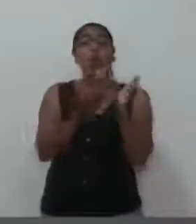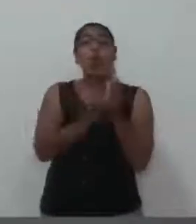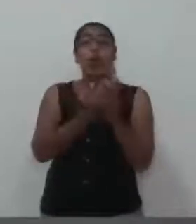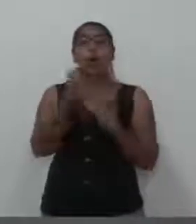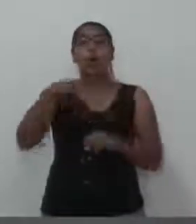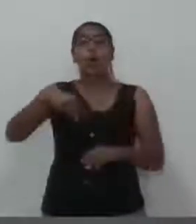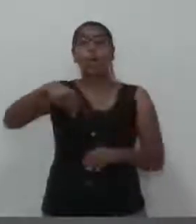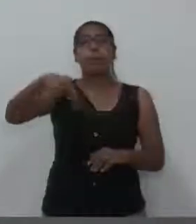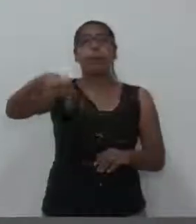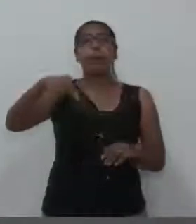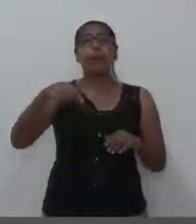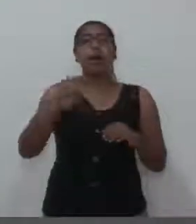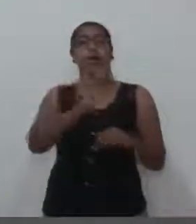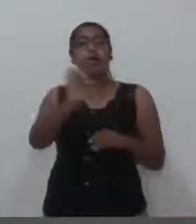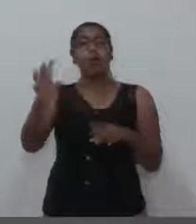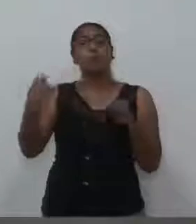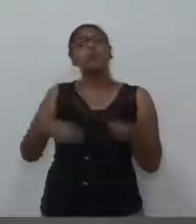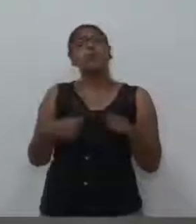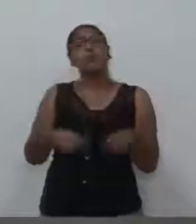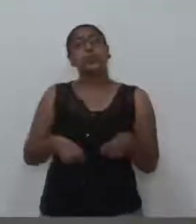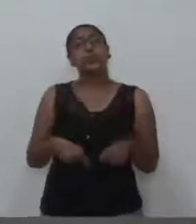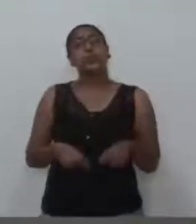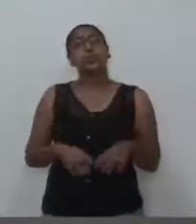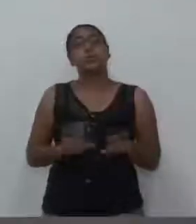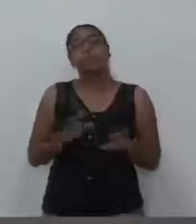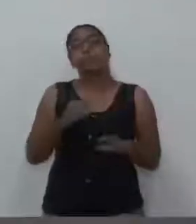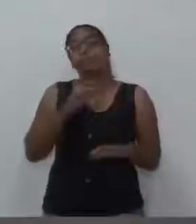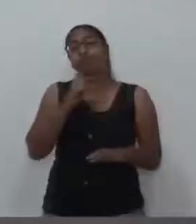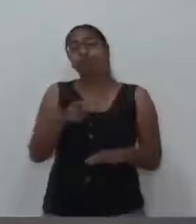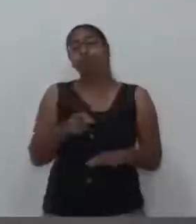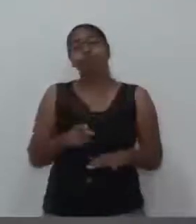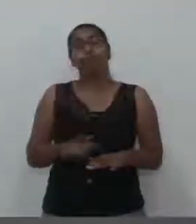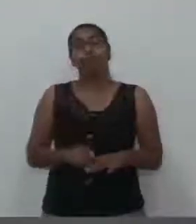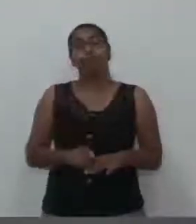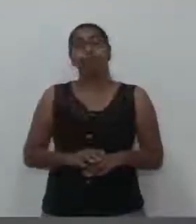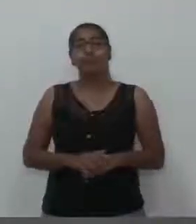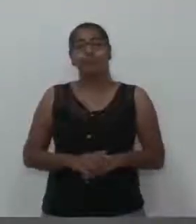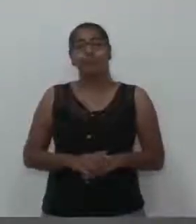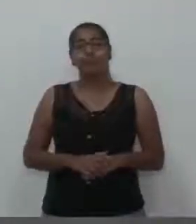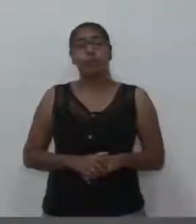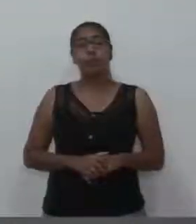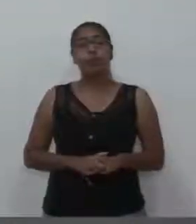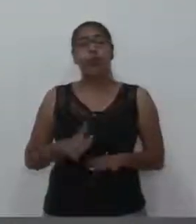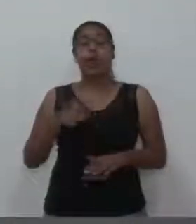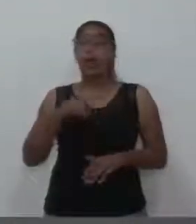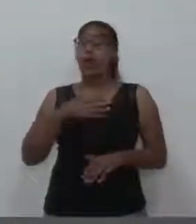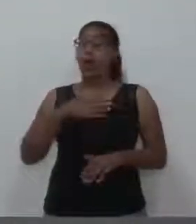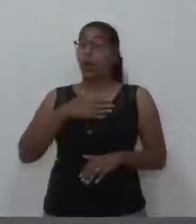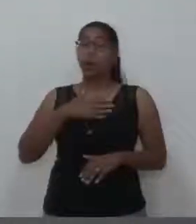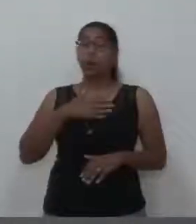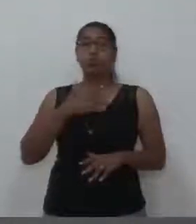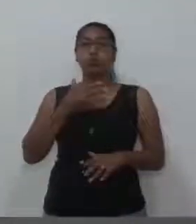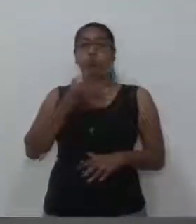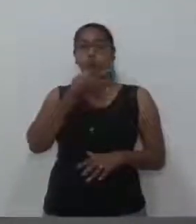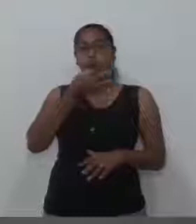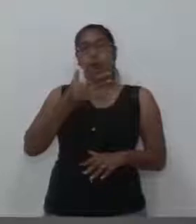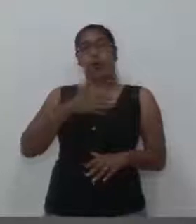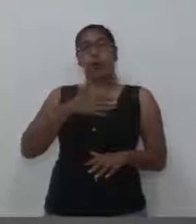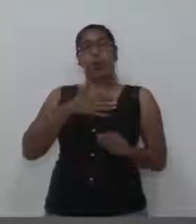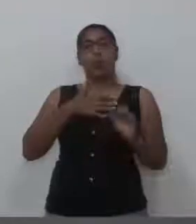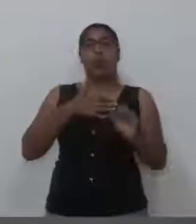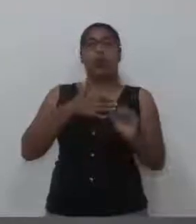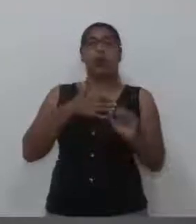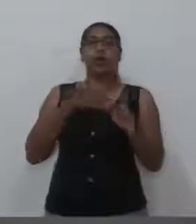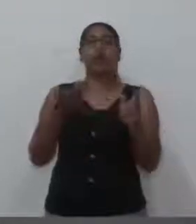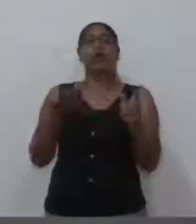não é possível isso. Não é? E, para finalizar esse assunto, eu quero crer, na minha modéstia, que tem assunto mais importante,